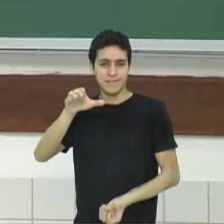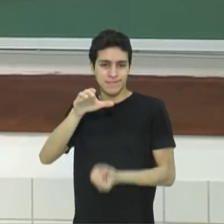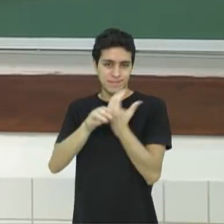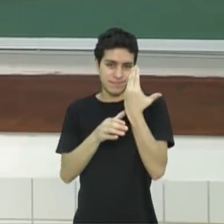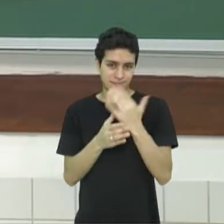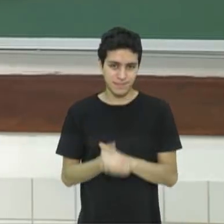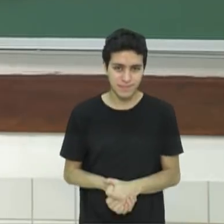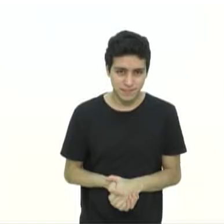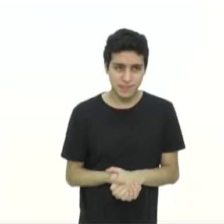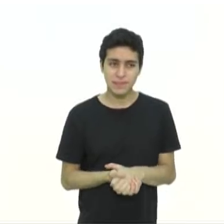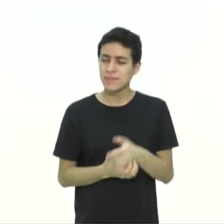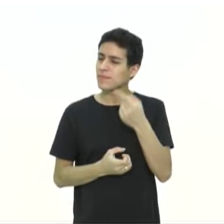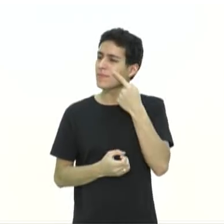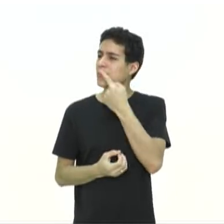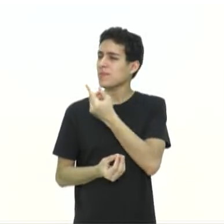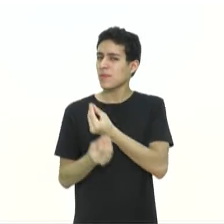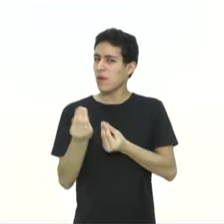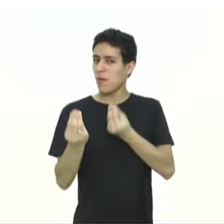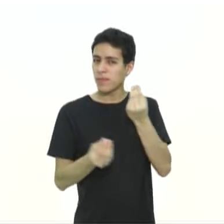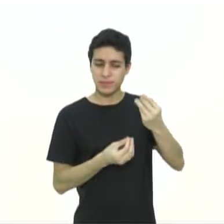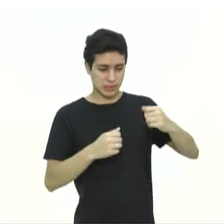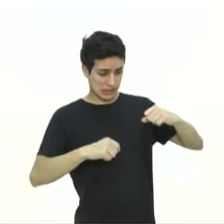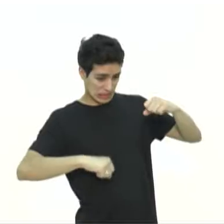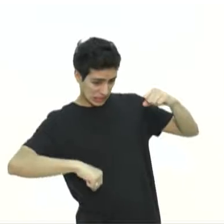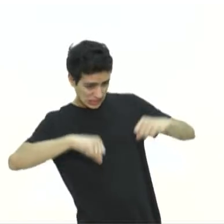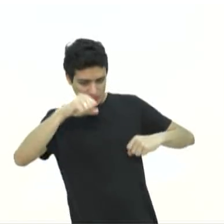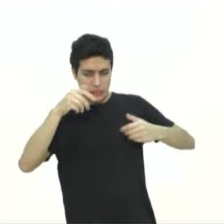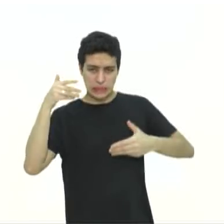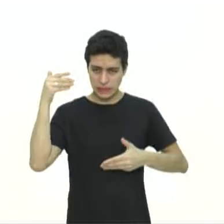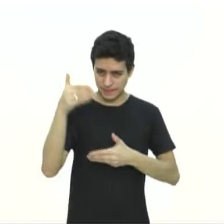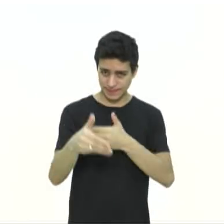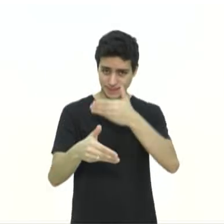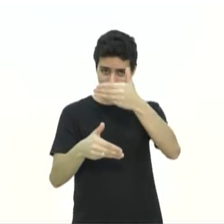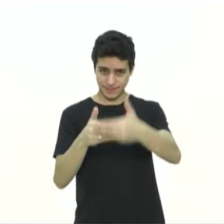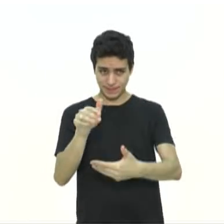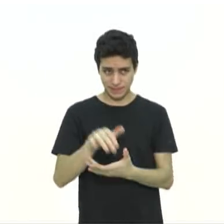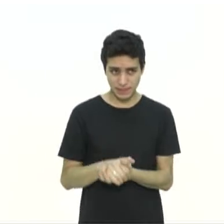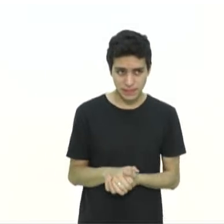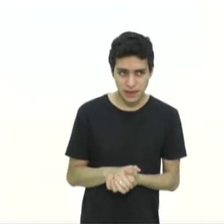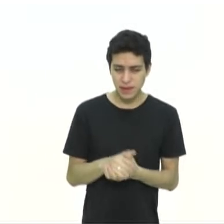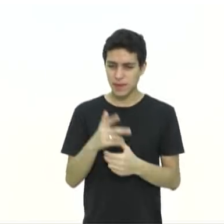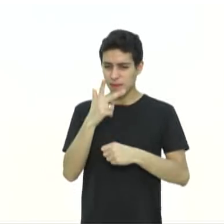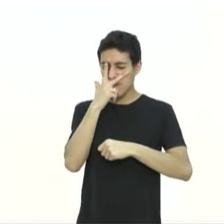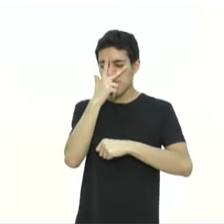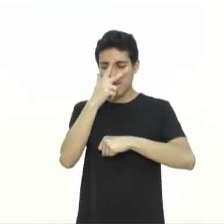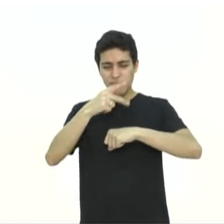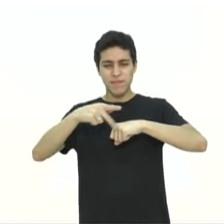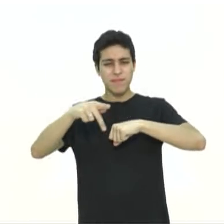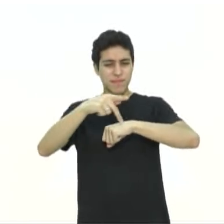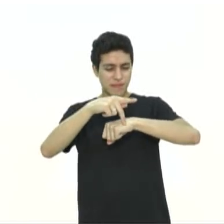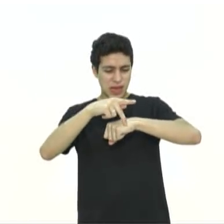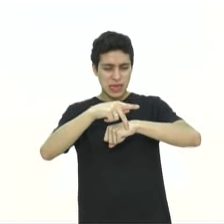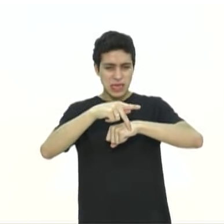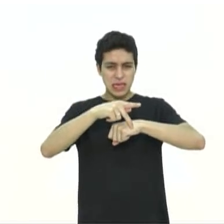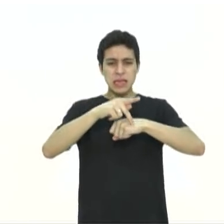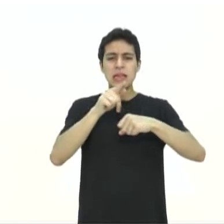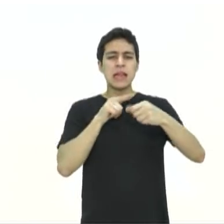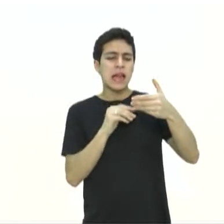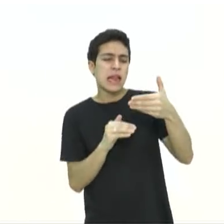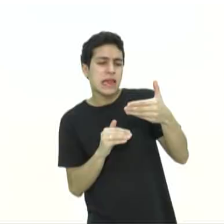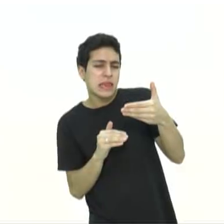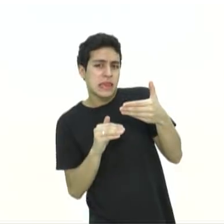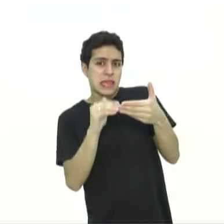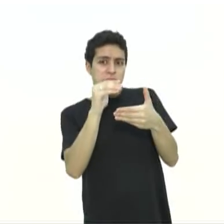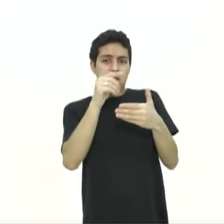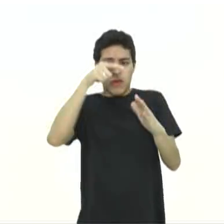Um pouquinho da indústria, né? Tem um mapa interessante aqui sobre a industrialização, né? Dos níveis dos países que têm mais ou menos